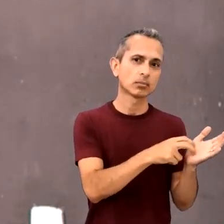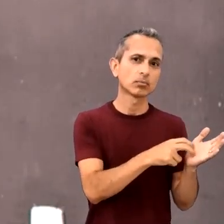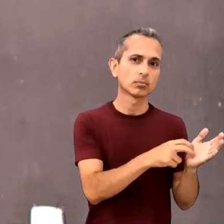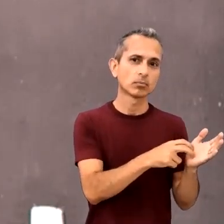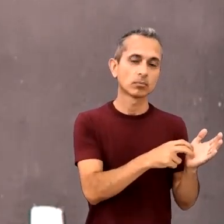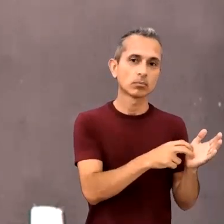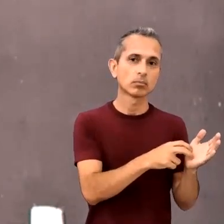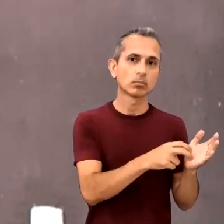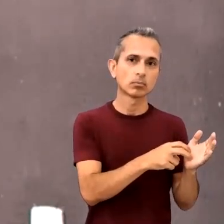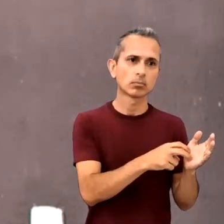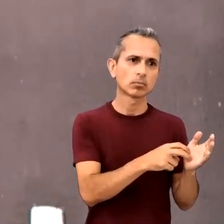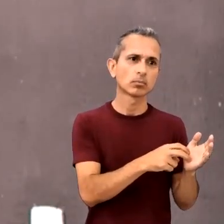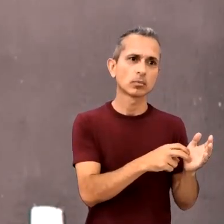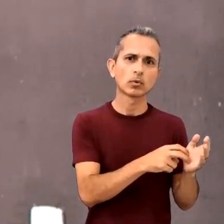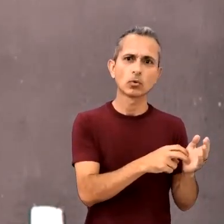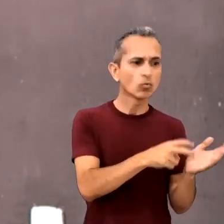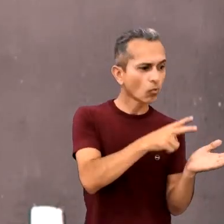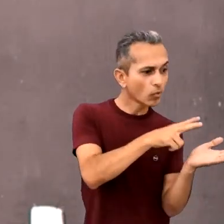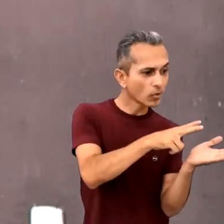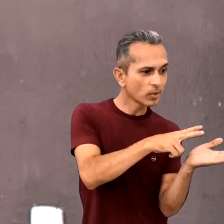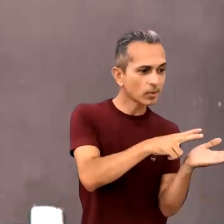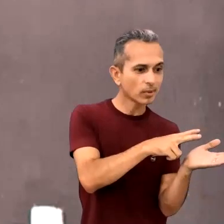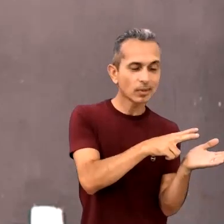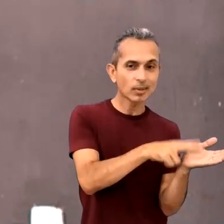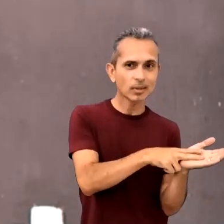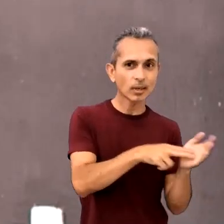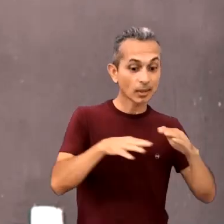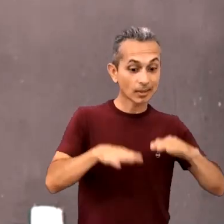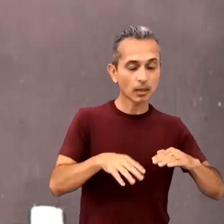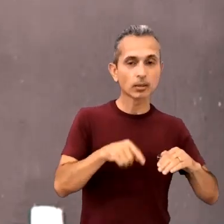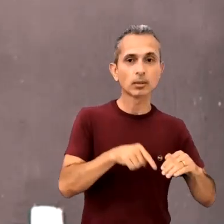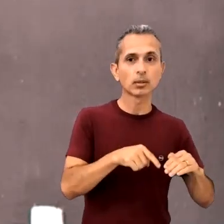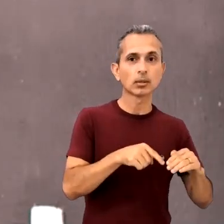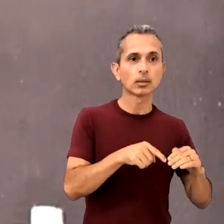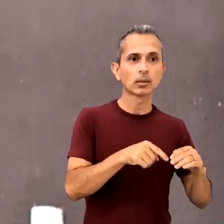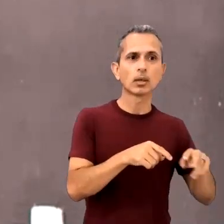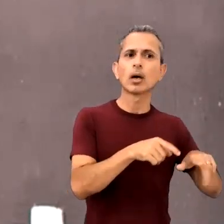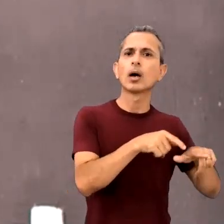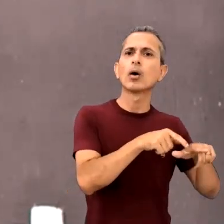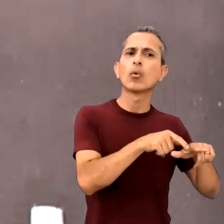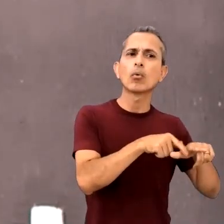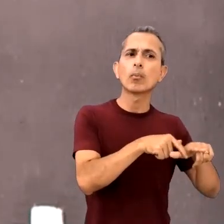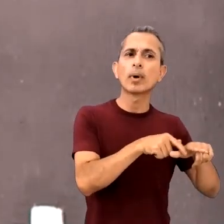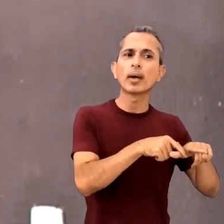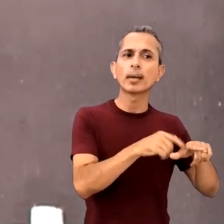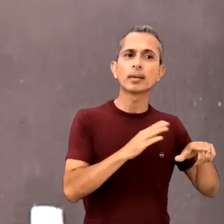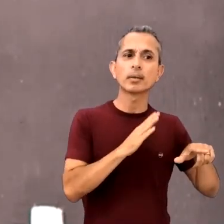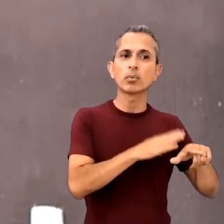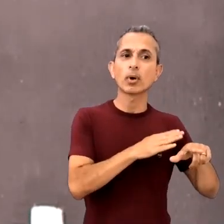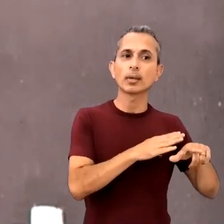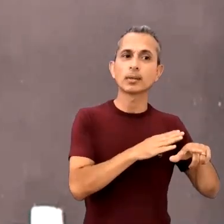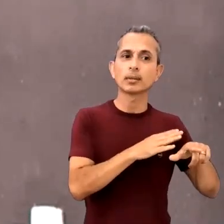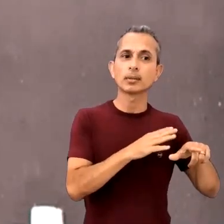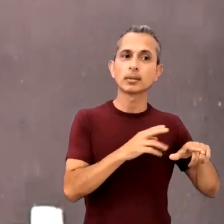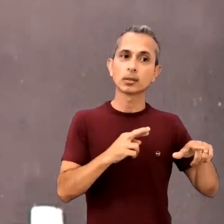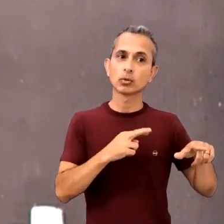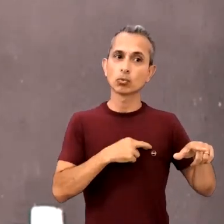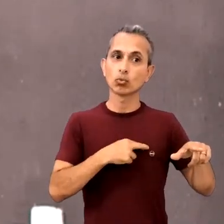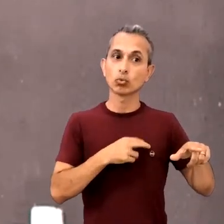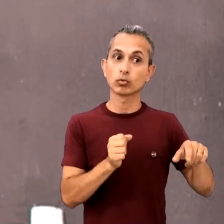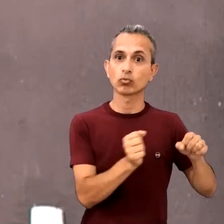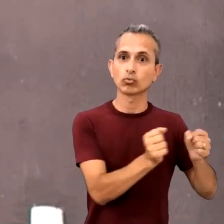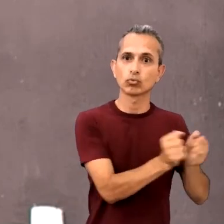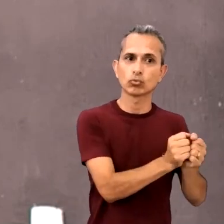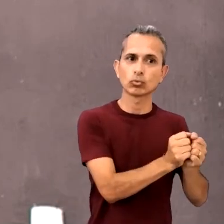não. Ela ficou deitada no mesmo lugar que ela estava até de manhã, aos pés dele. Não tem aqui nenhuma conotação